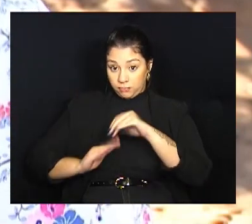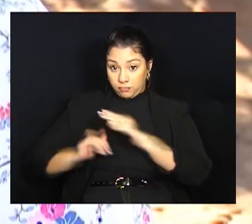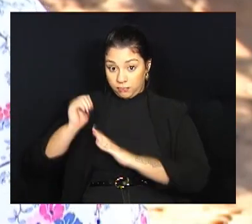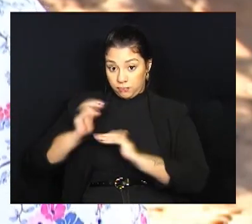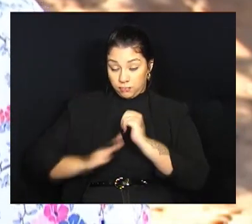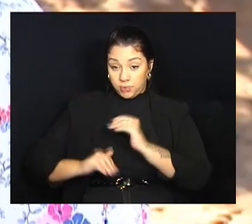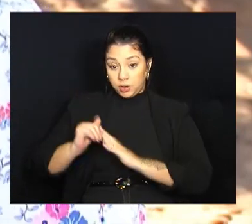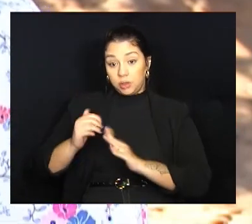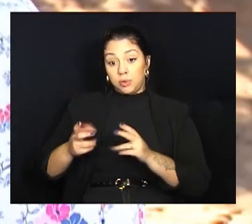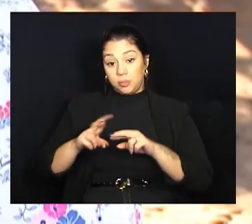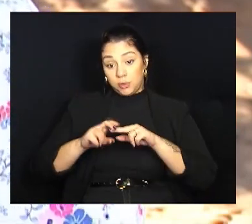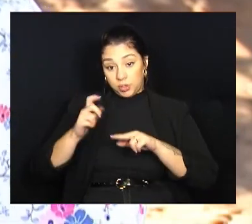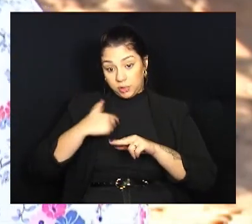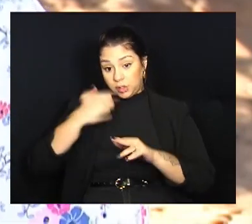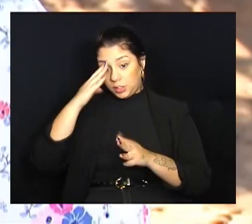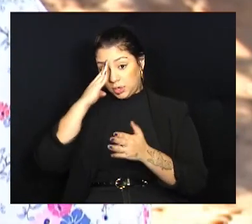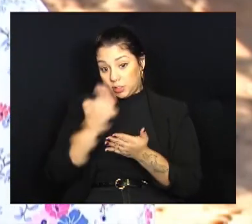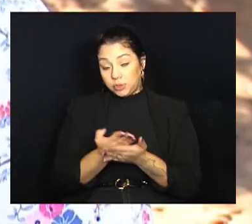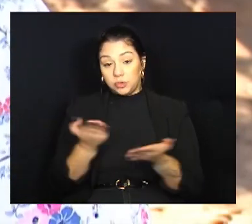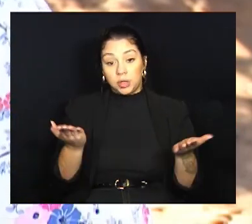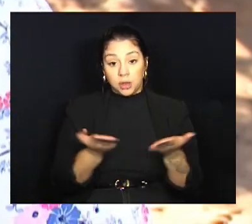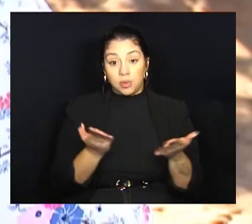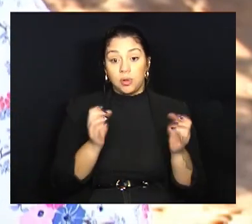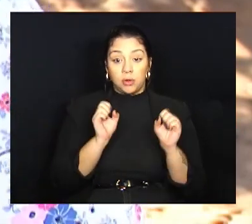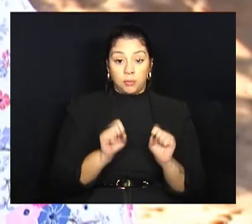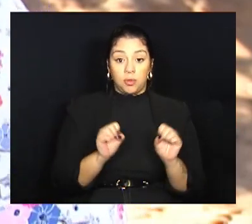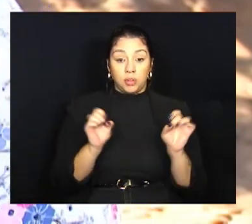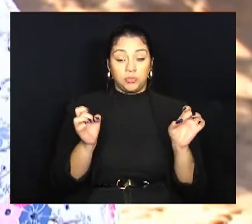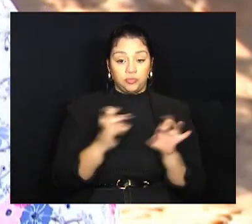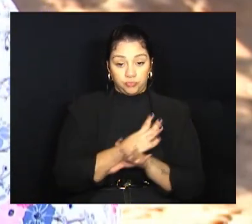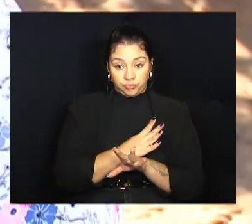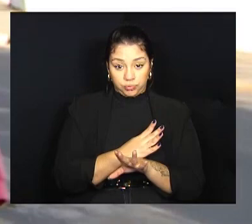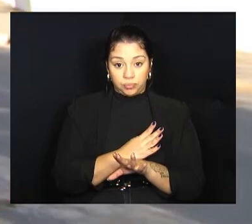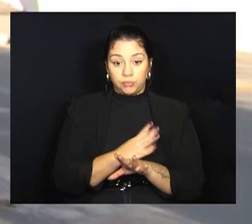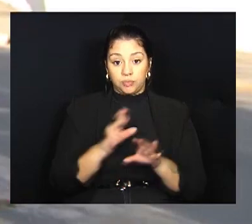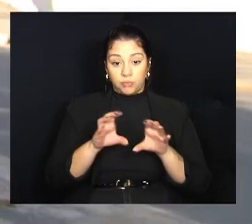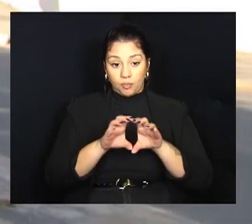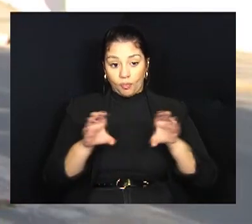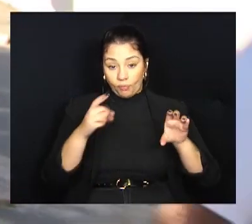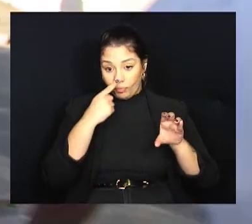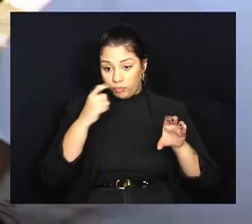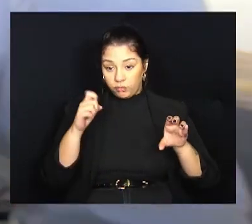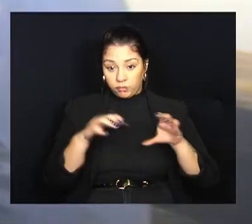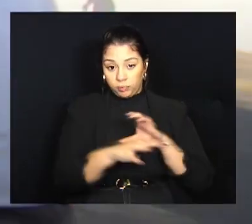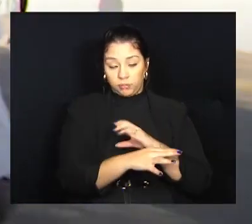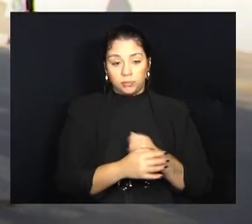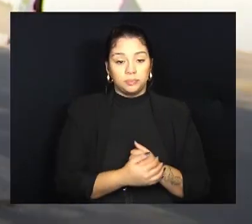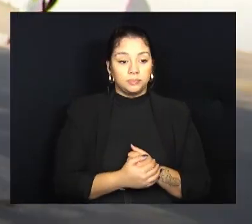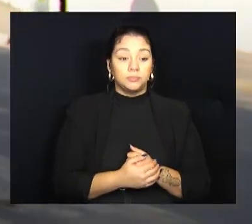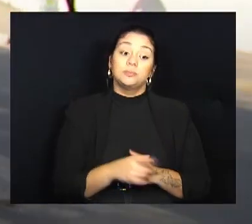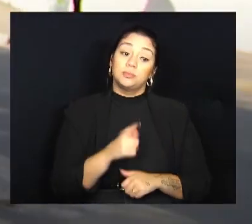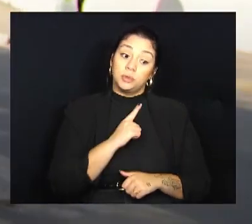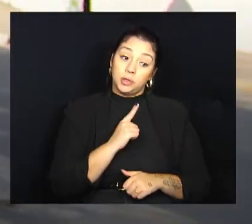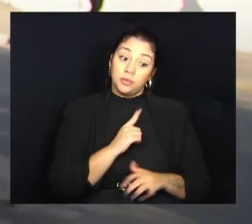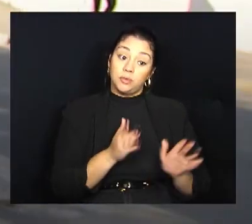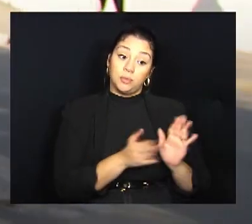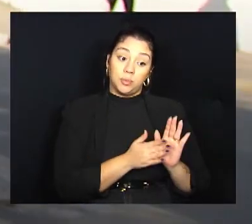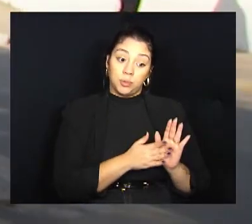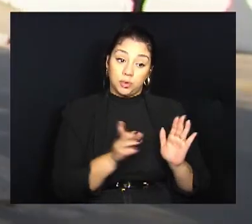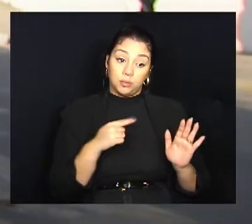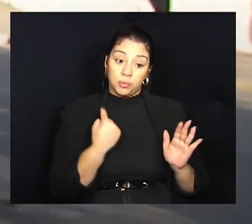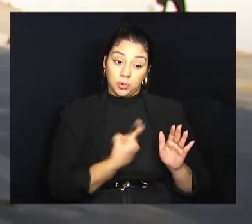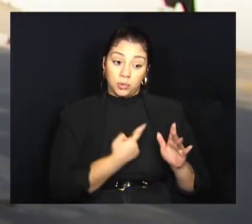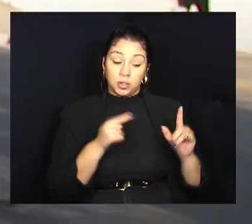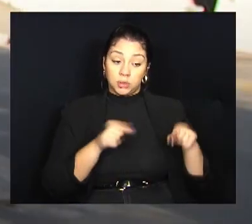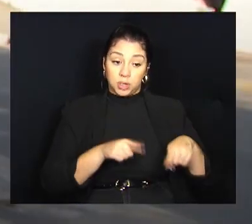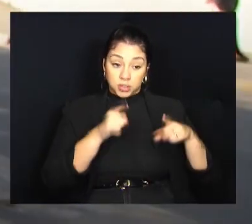Então por isso que eu acredito que agora possa finalizar a nossa rede de esgoto. Foi o que eles prometeram para nós, né? Nessa